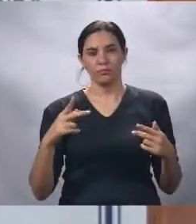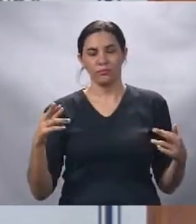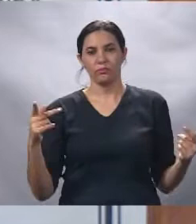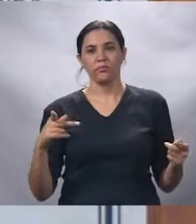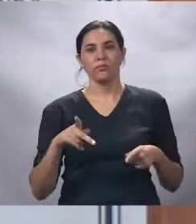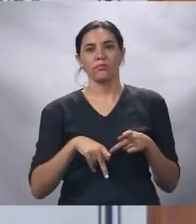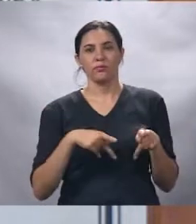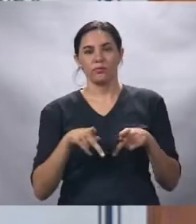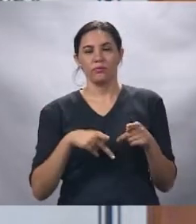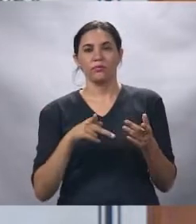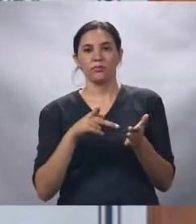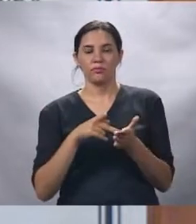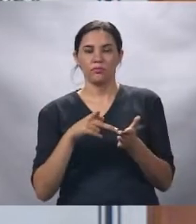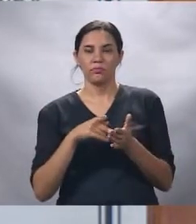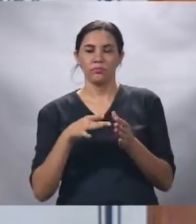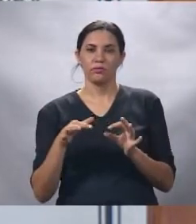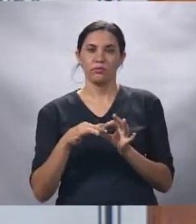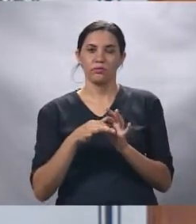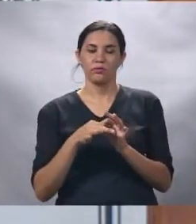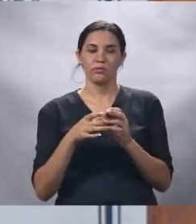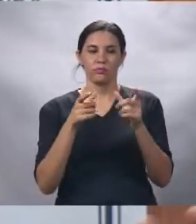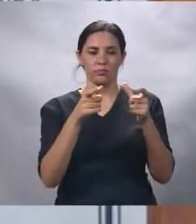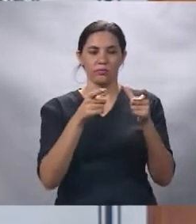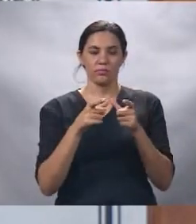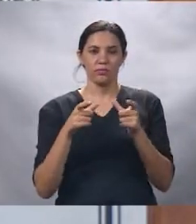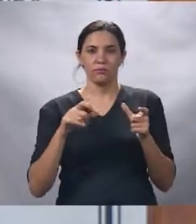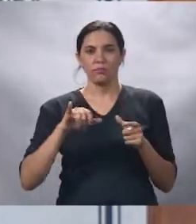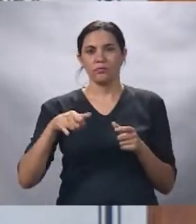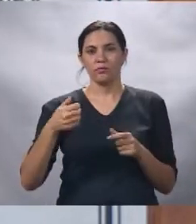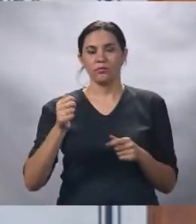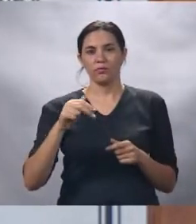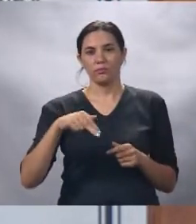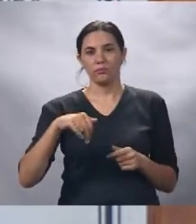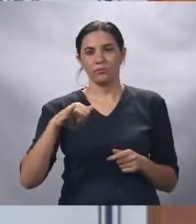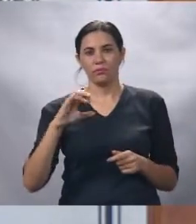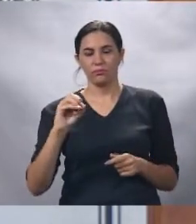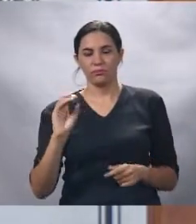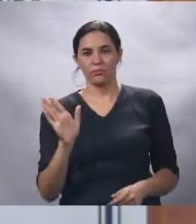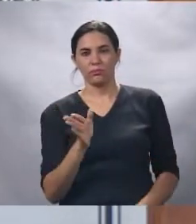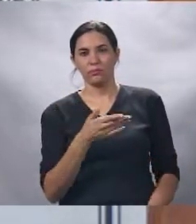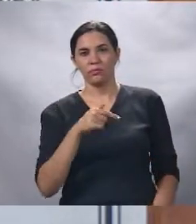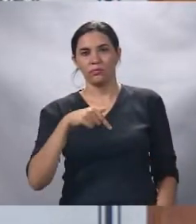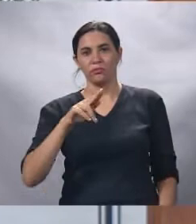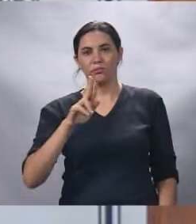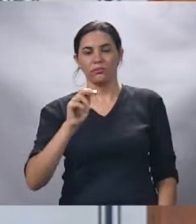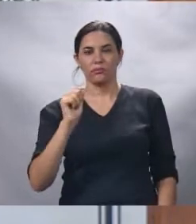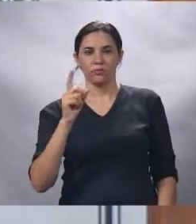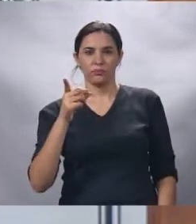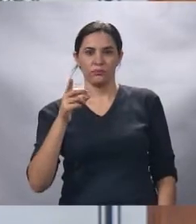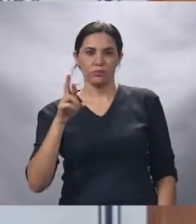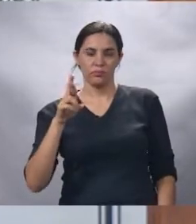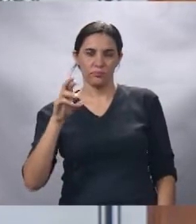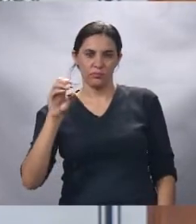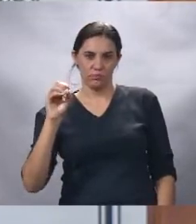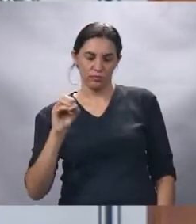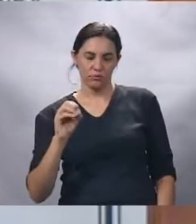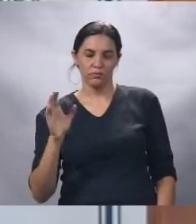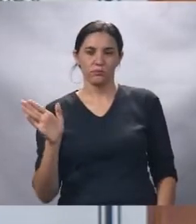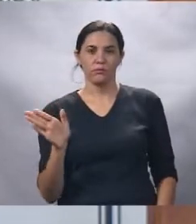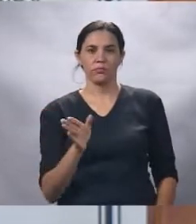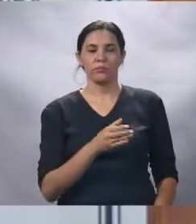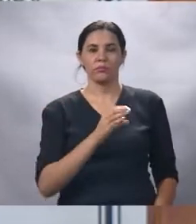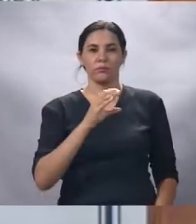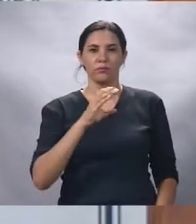na verdade, interliga vários bairros, né? O próprio Jano Quadros, Alcides Matiuso, o